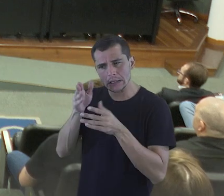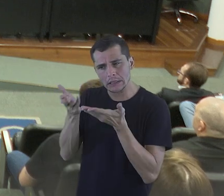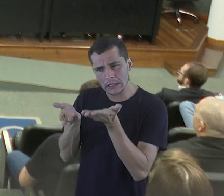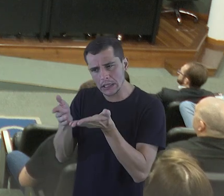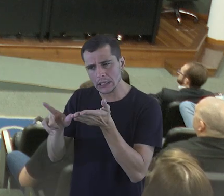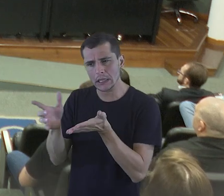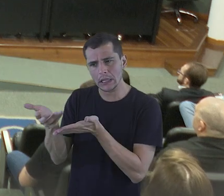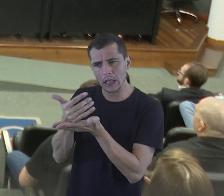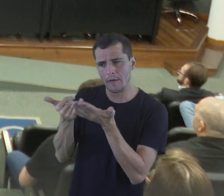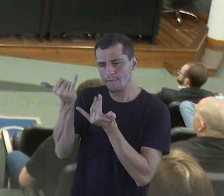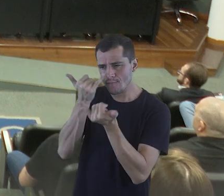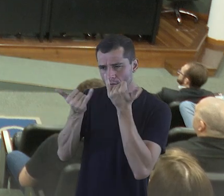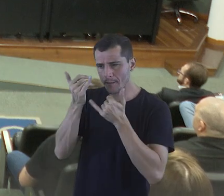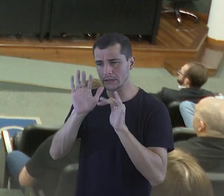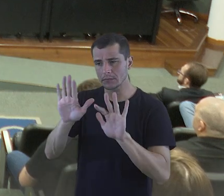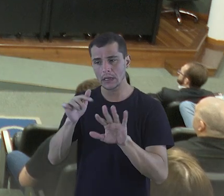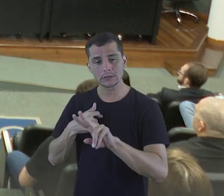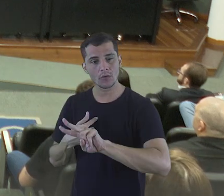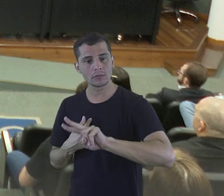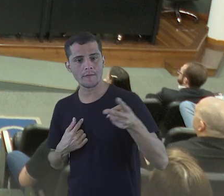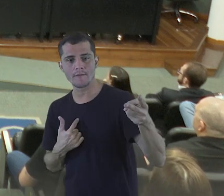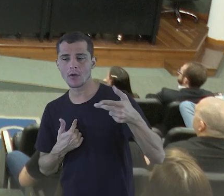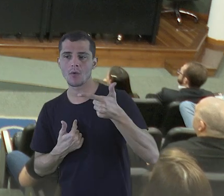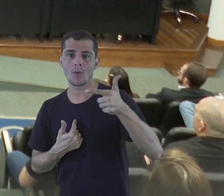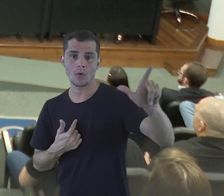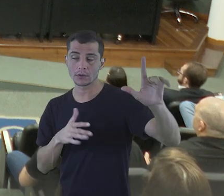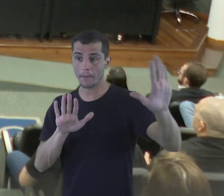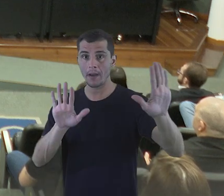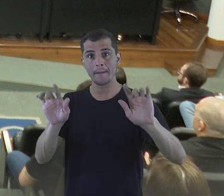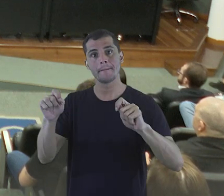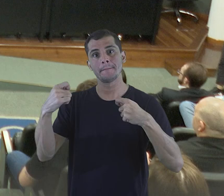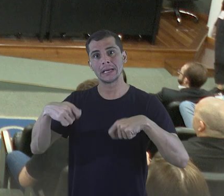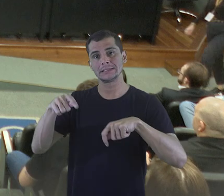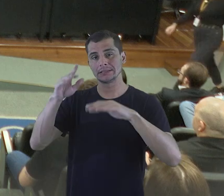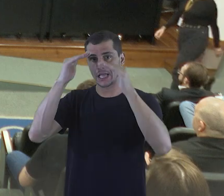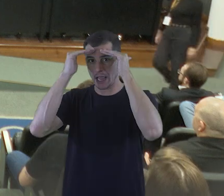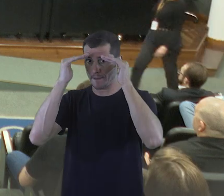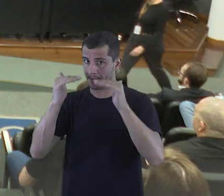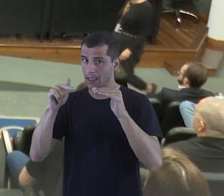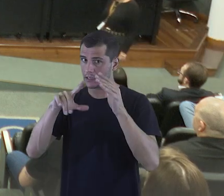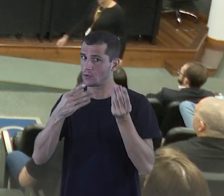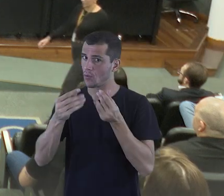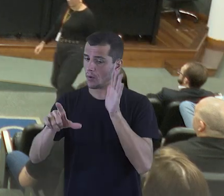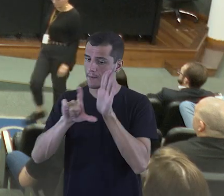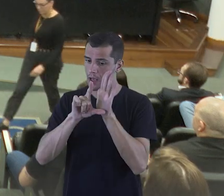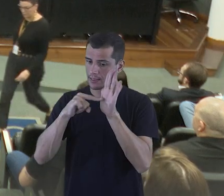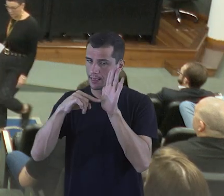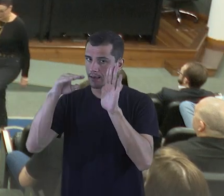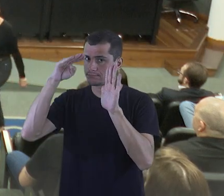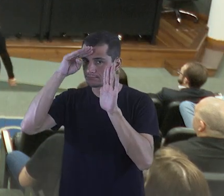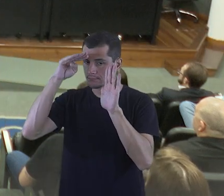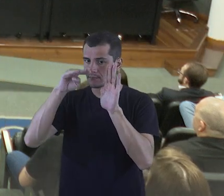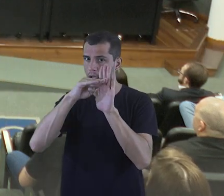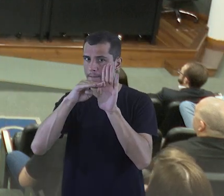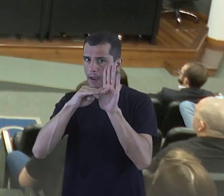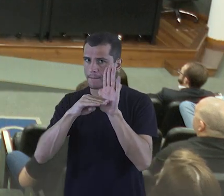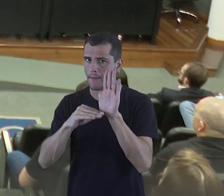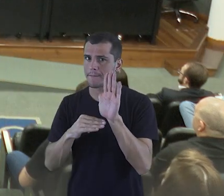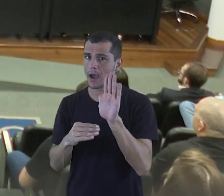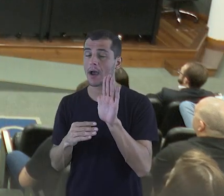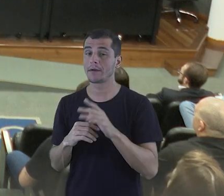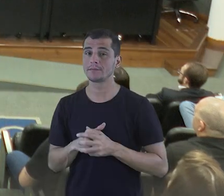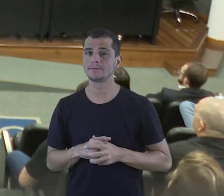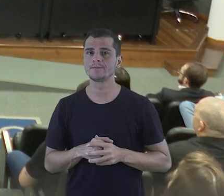terceiros desde que respeitados os requisitos dispostos nessa lei inclusive em sendo o